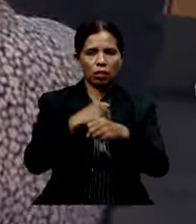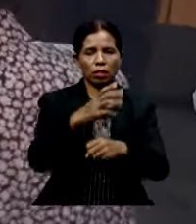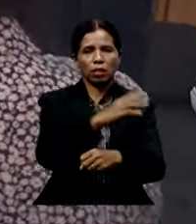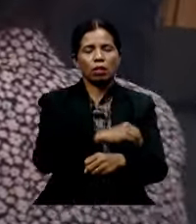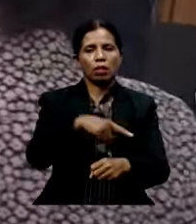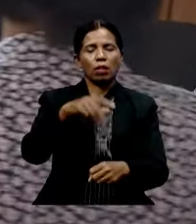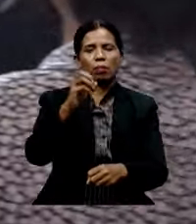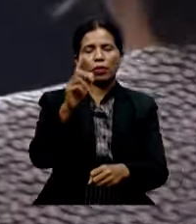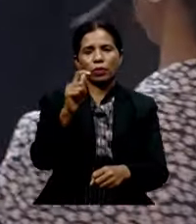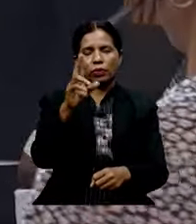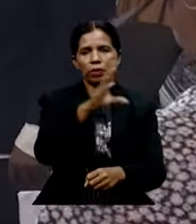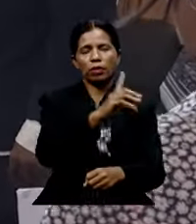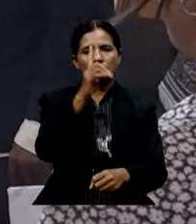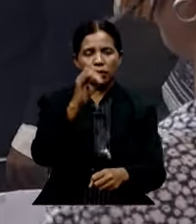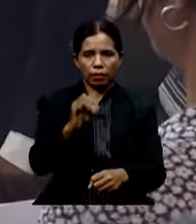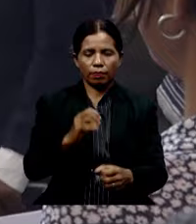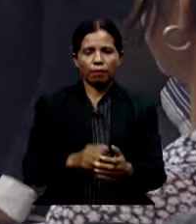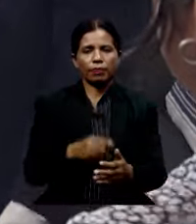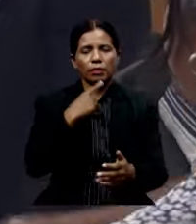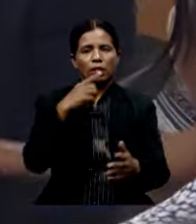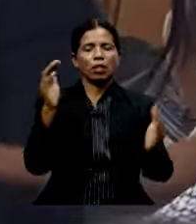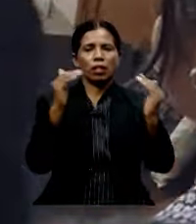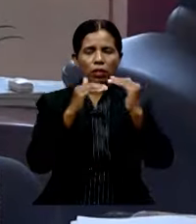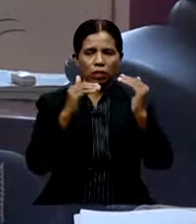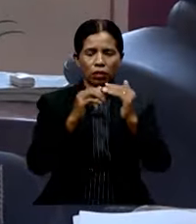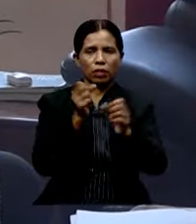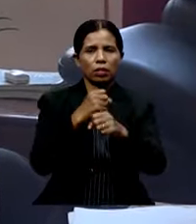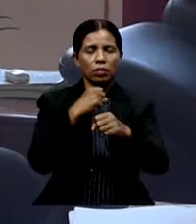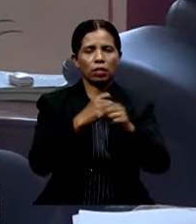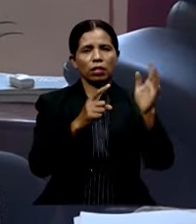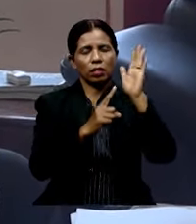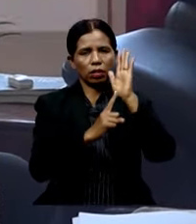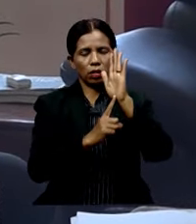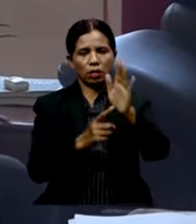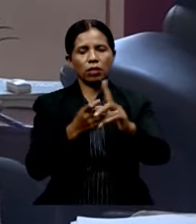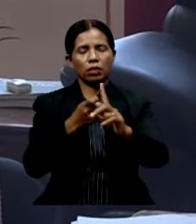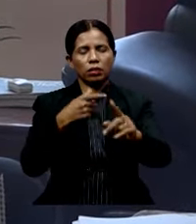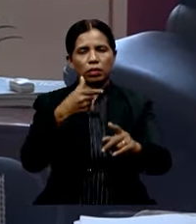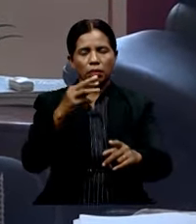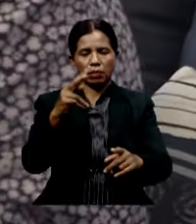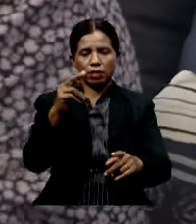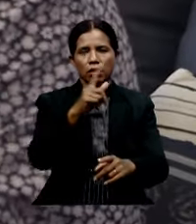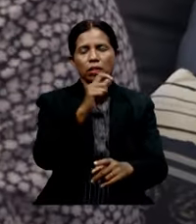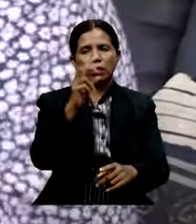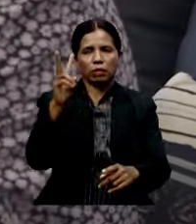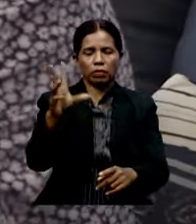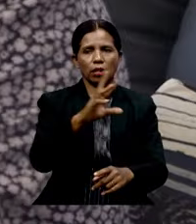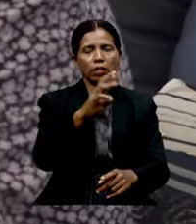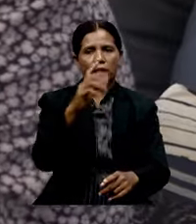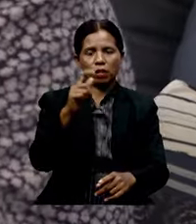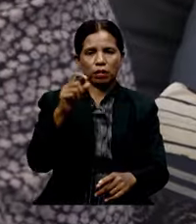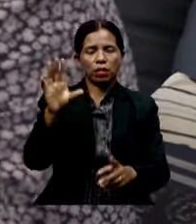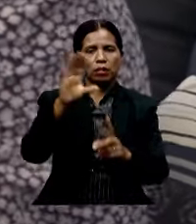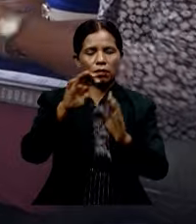Porto dele. Espírito Dias até tem e a Talk Show, né? Se rala transmissão direta, Rússia Gemen TV no RTTLI, no chefe